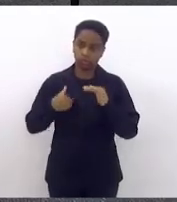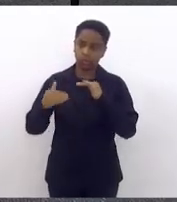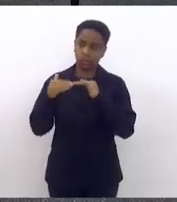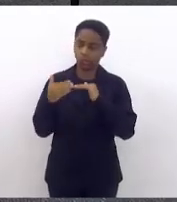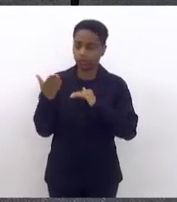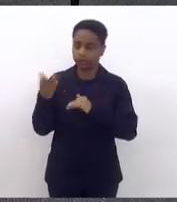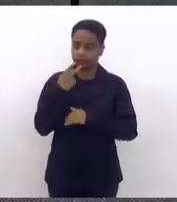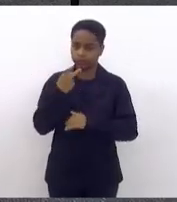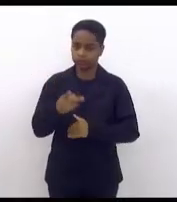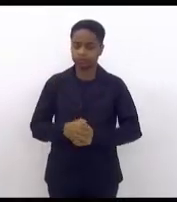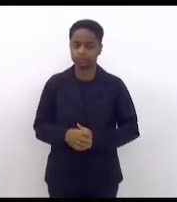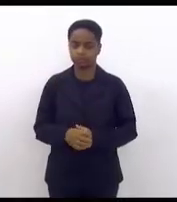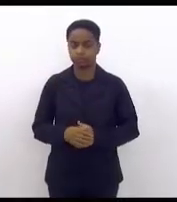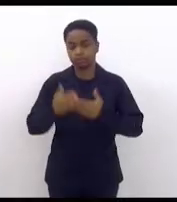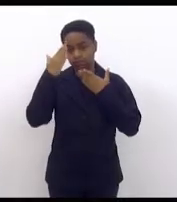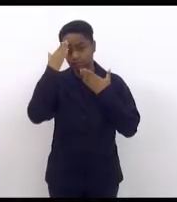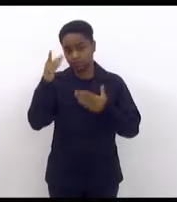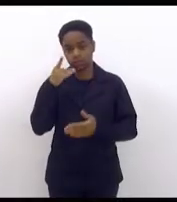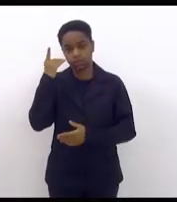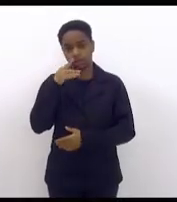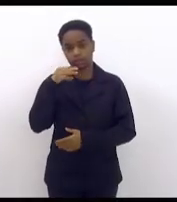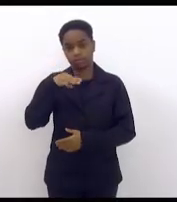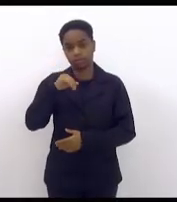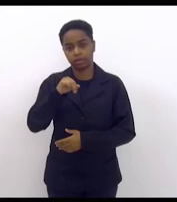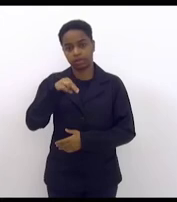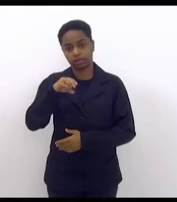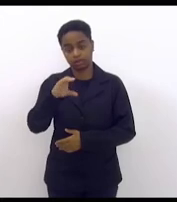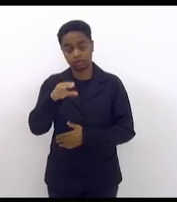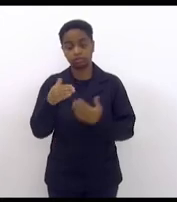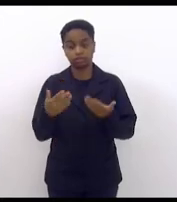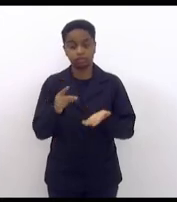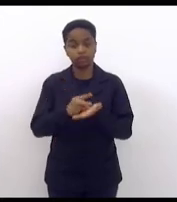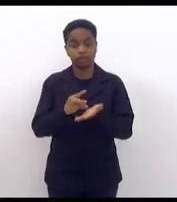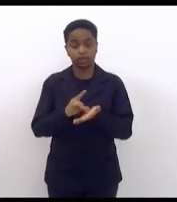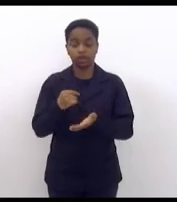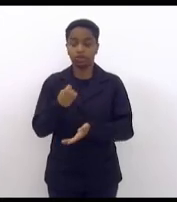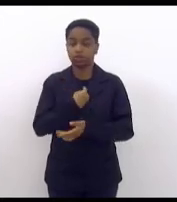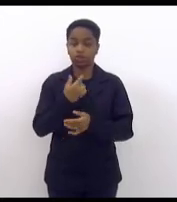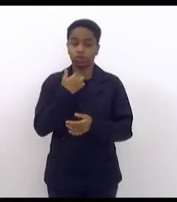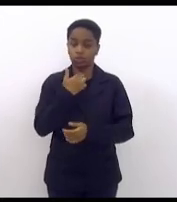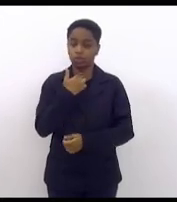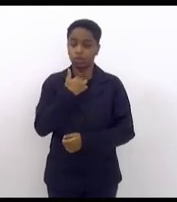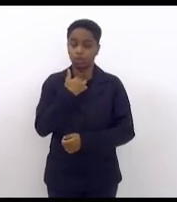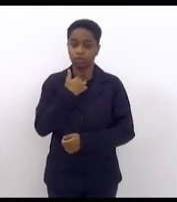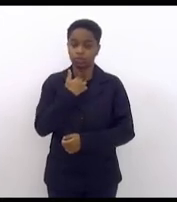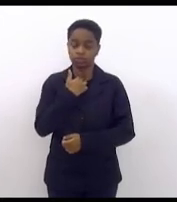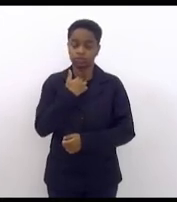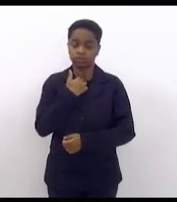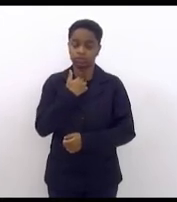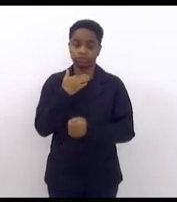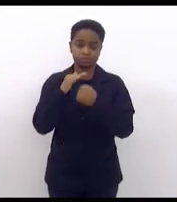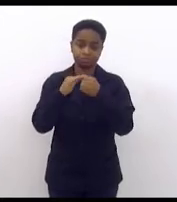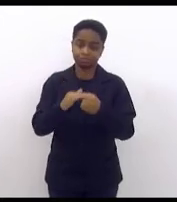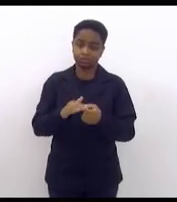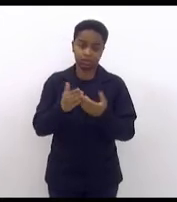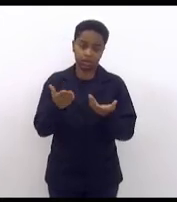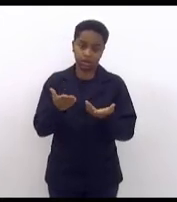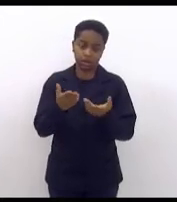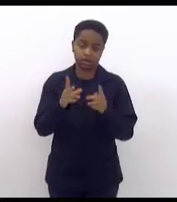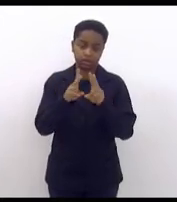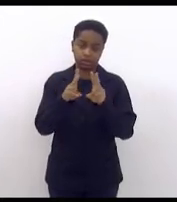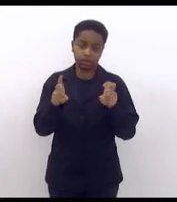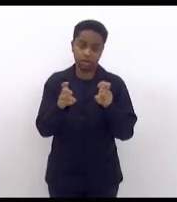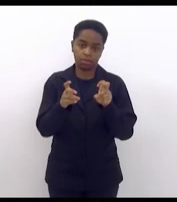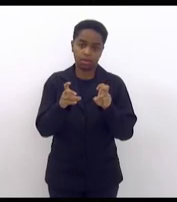exposição. Obrigado, deputado Carlos Mink. De fato, nós não podemos criminalizar ou demonizar os benefícios